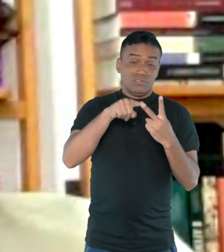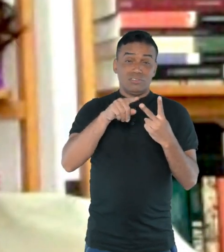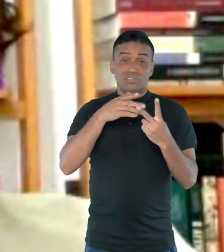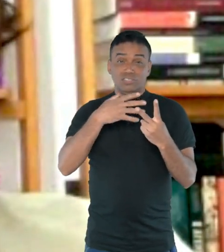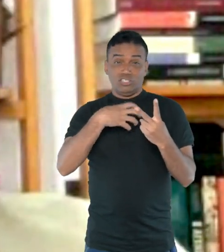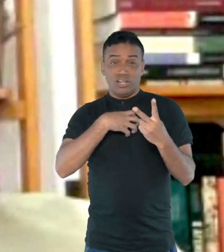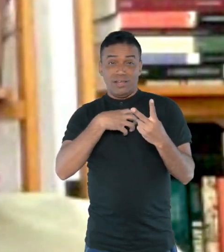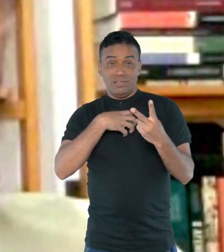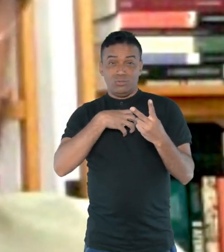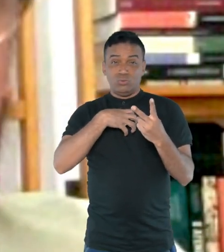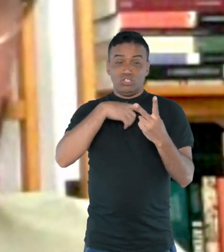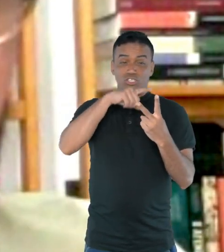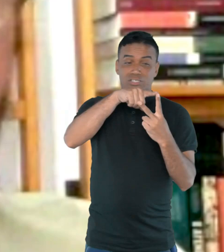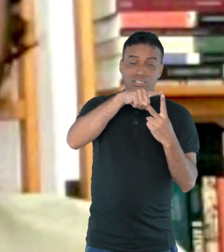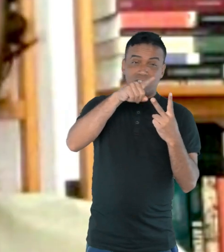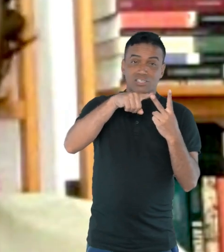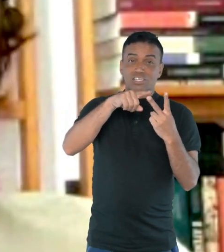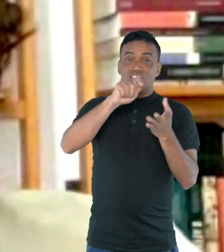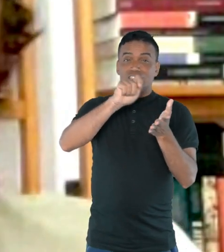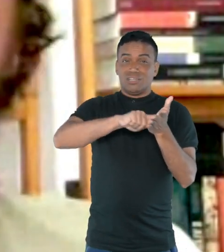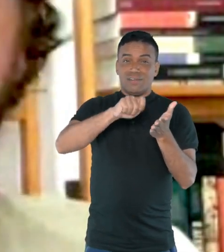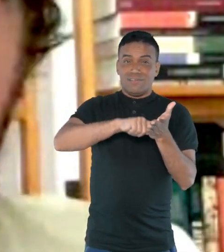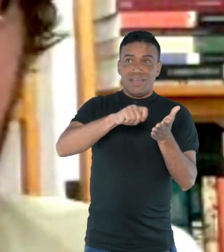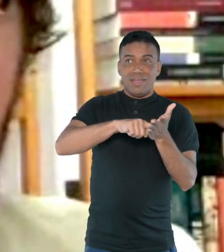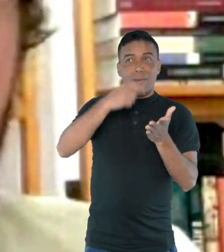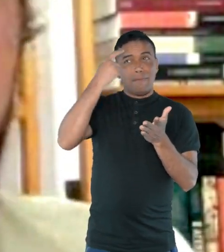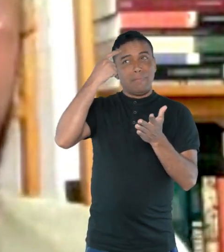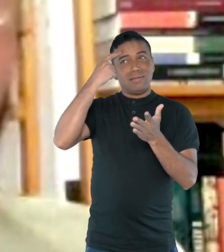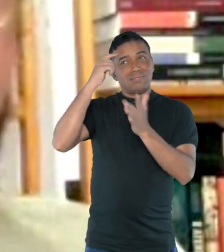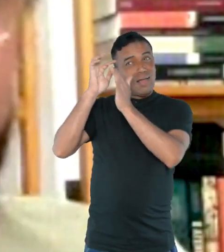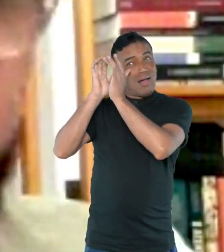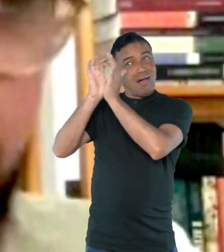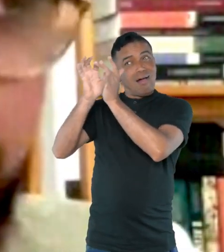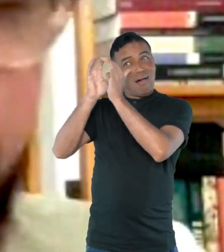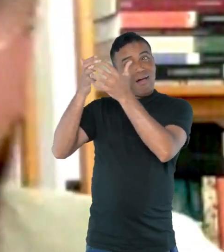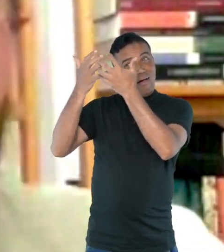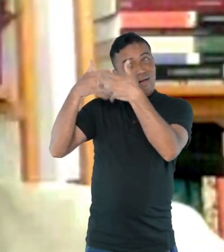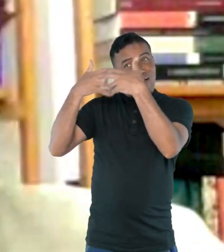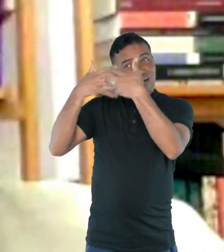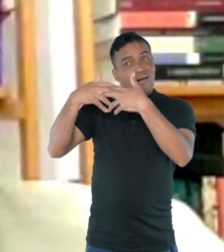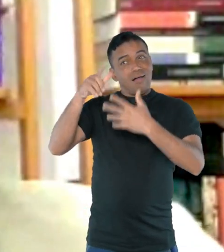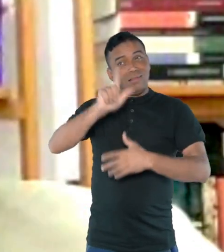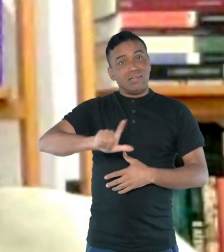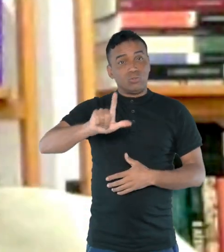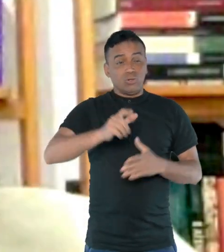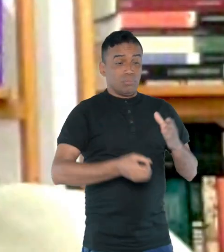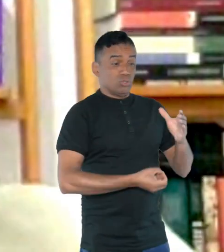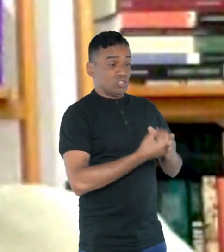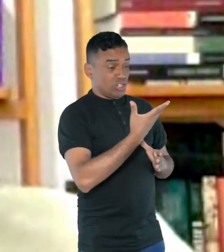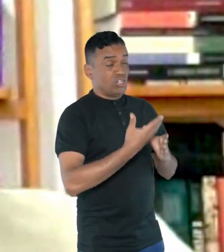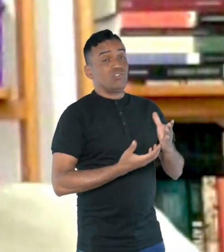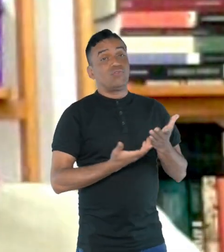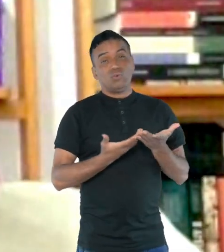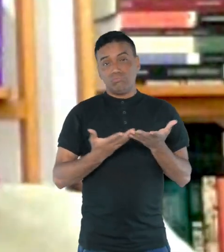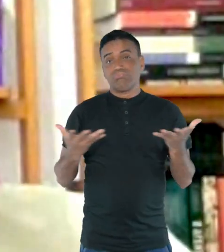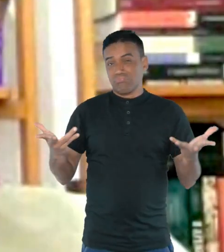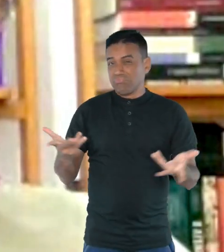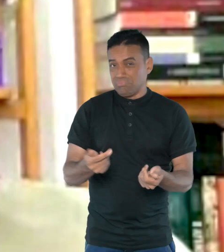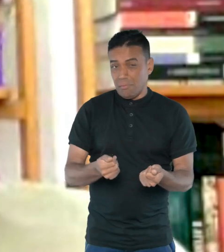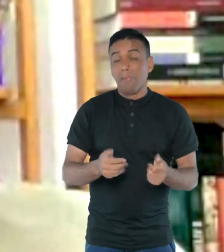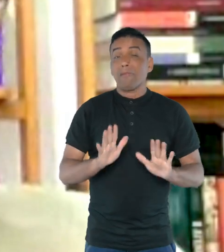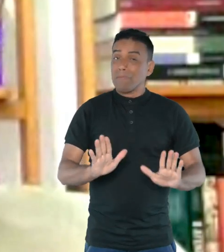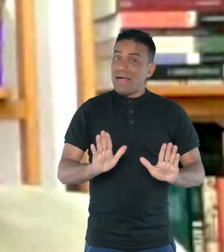de pensar a literatura, elas são muito produtivas e apropriadas, mas confesso